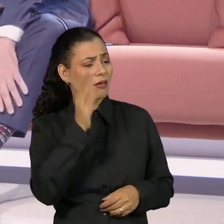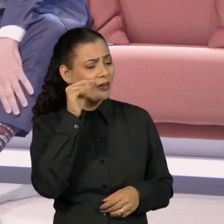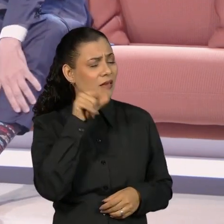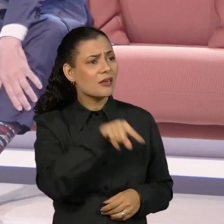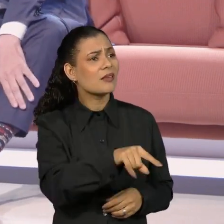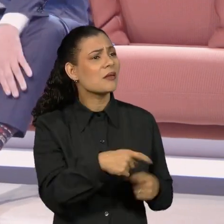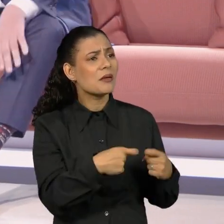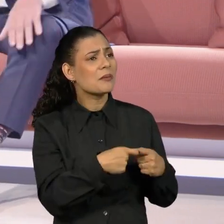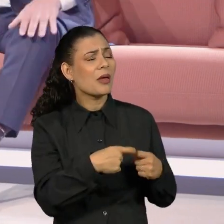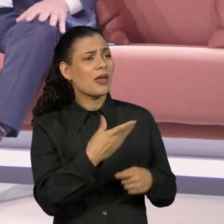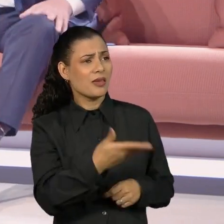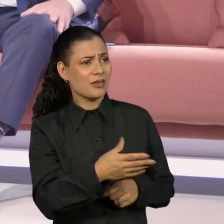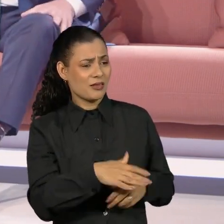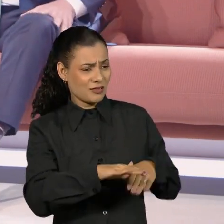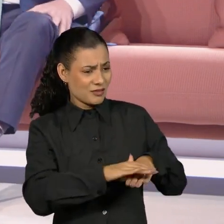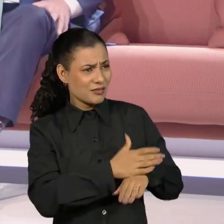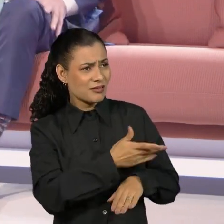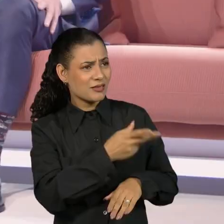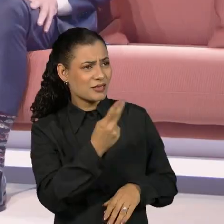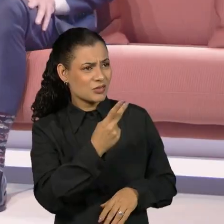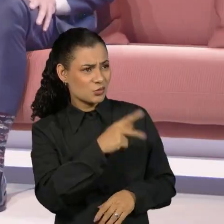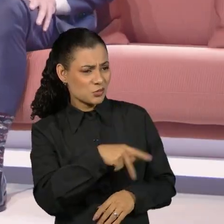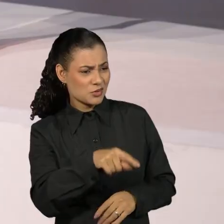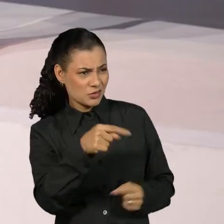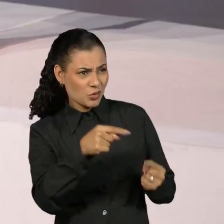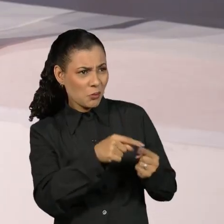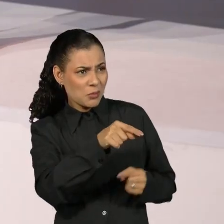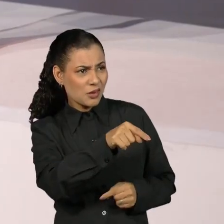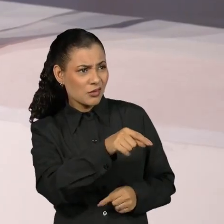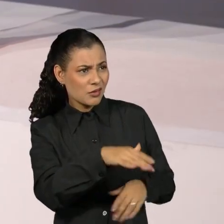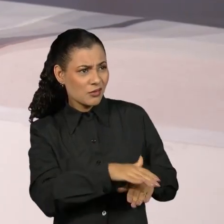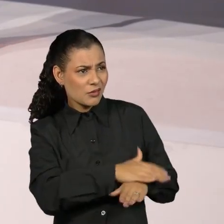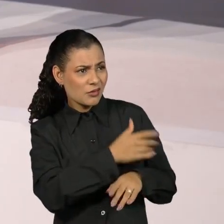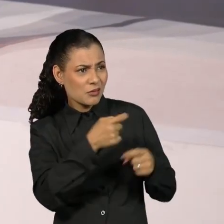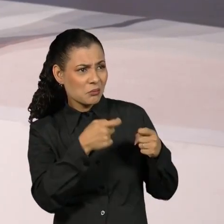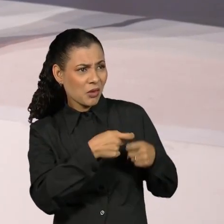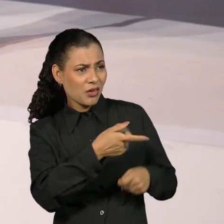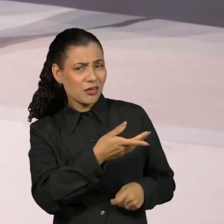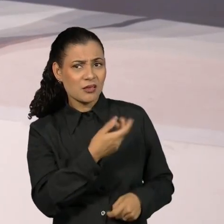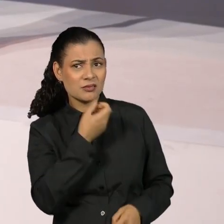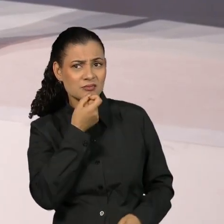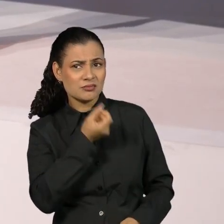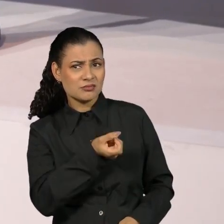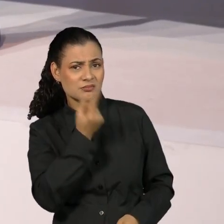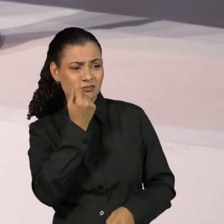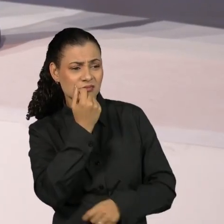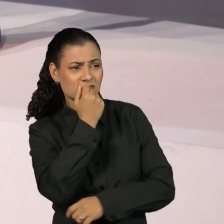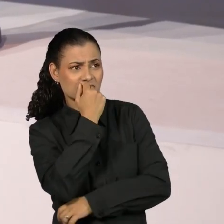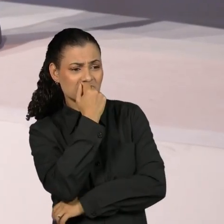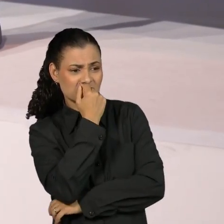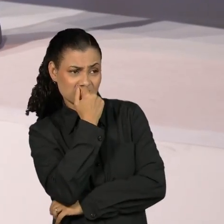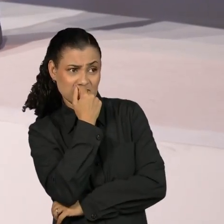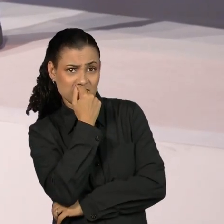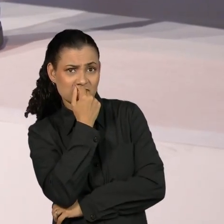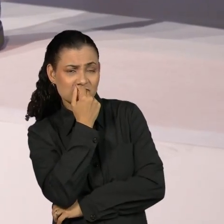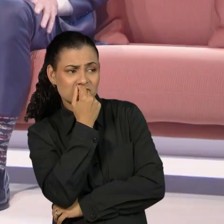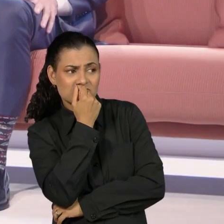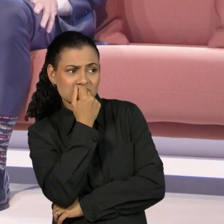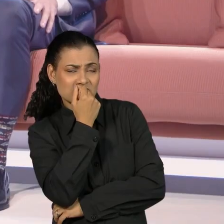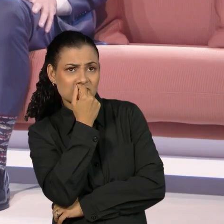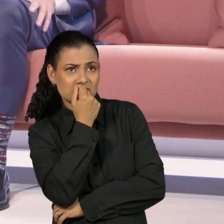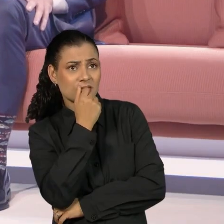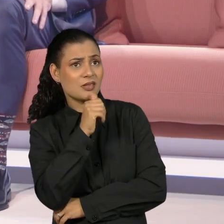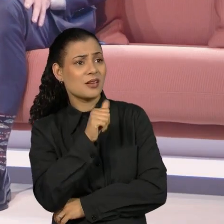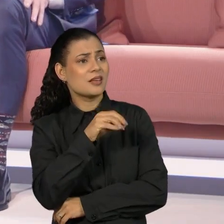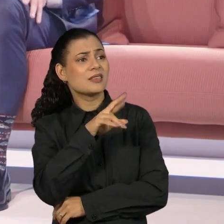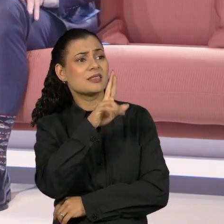isso é meia de vice-presidente da República, é meia de... Eu fiquei meio curioso, eu fiquei com medo do